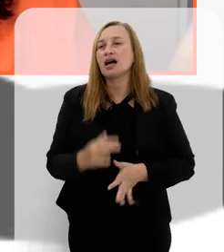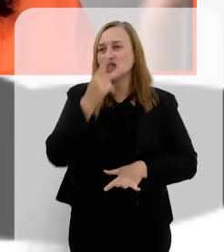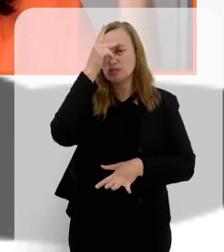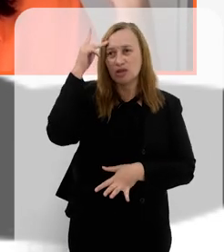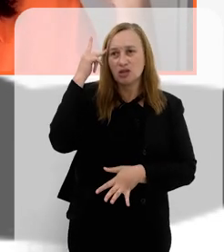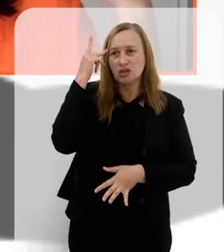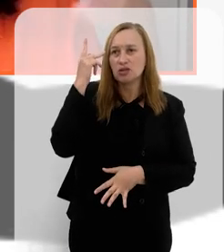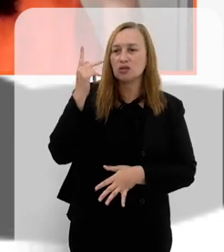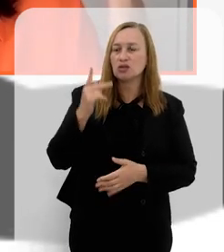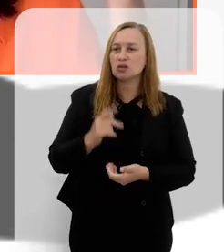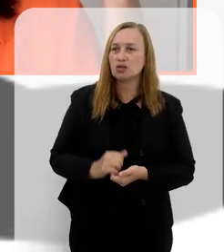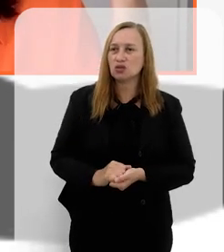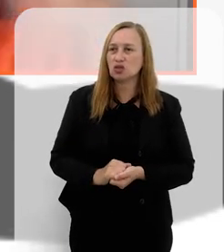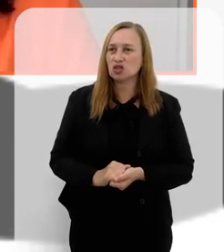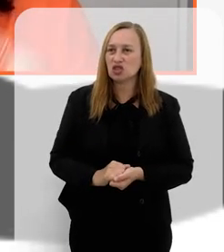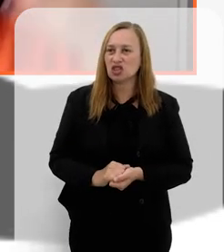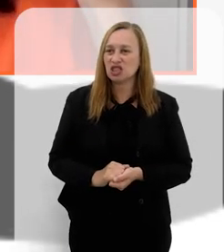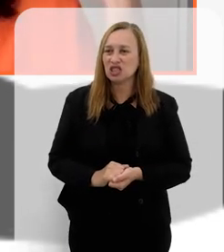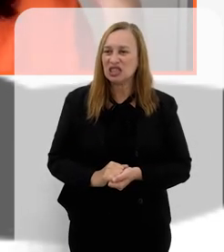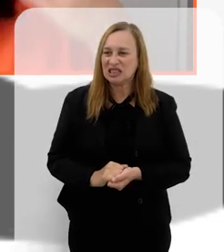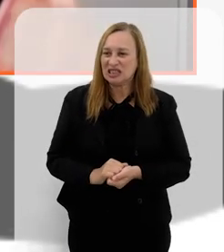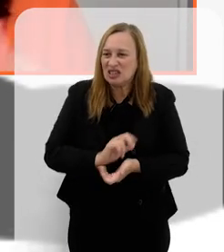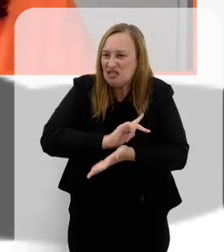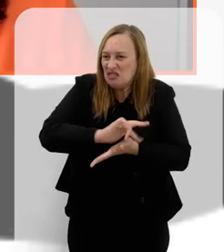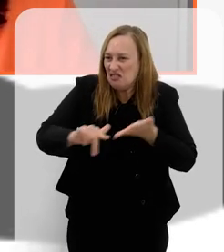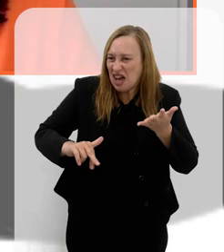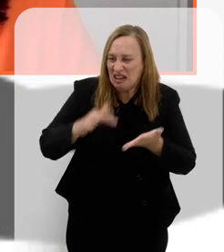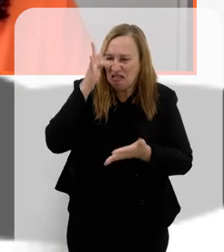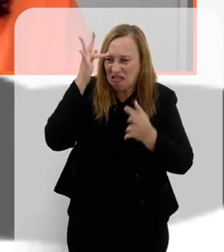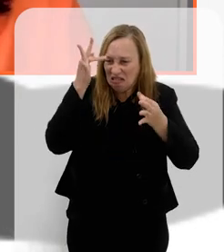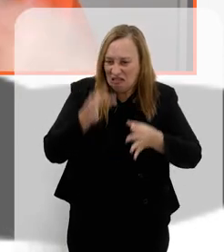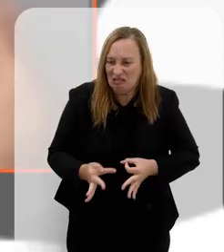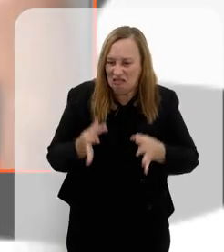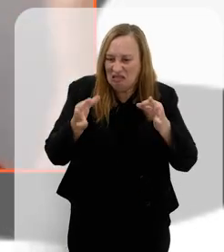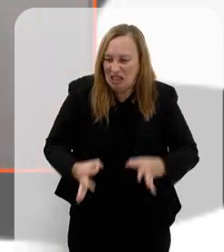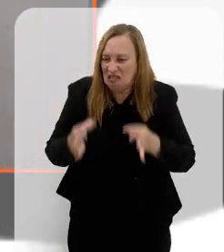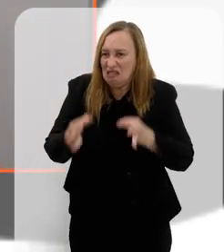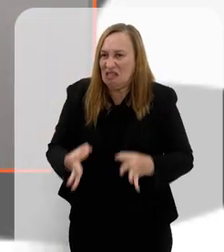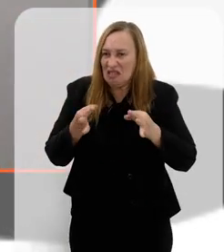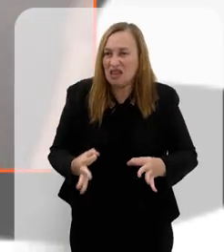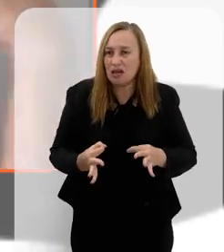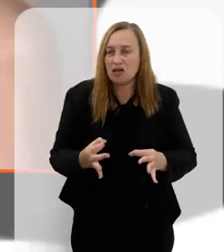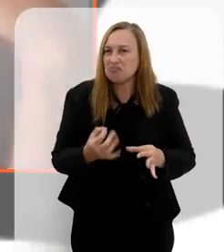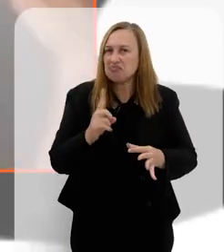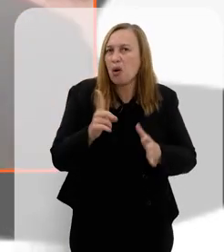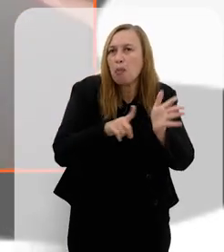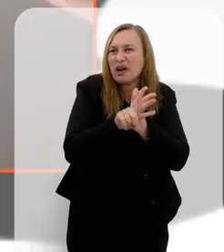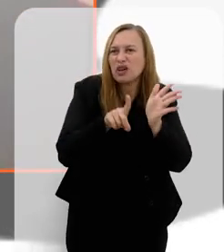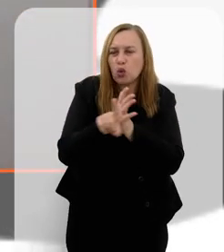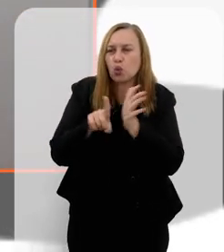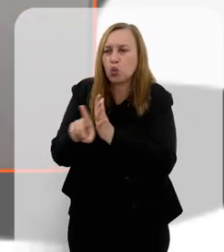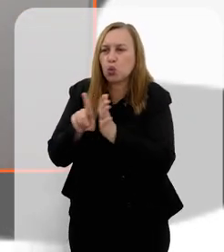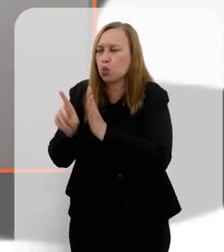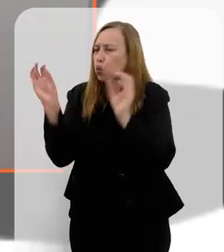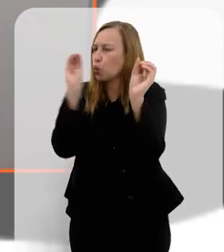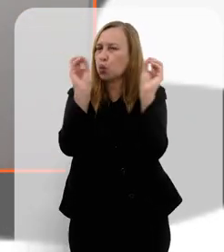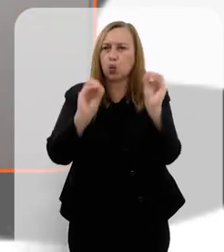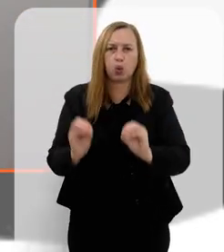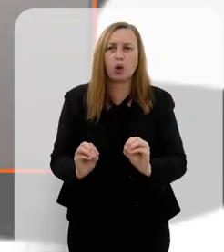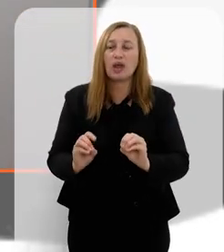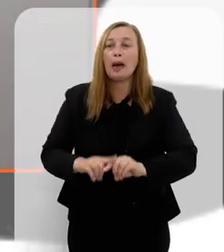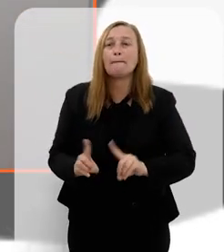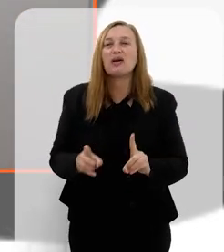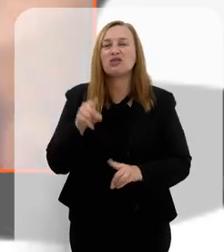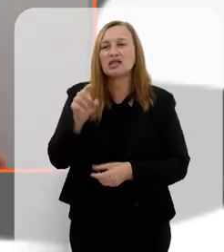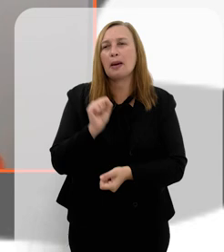Porque assim, as pessoas que são muito dogmáticas, muito cheias de certeza, elas não se fazem perguntas, não se